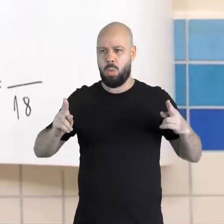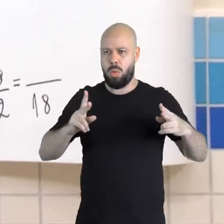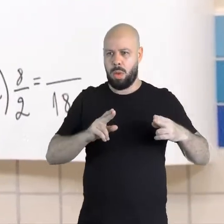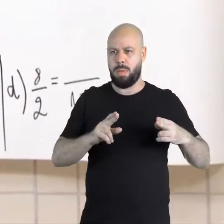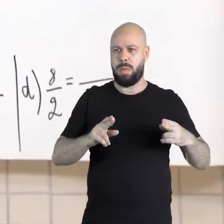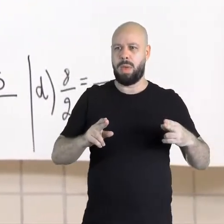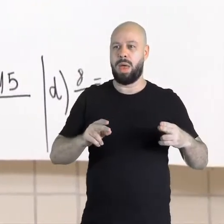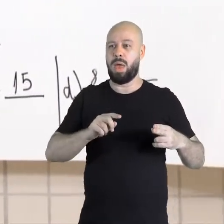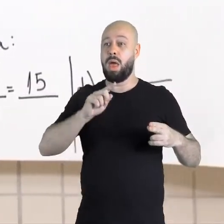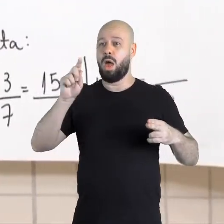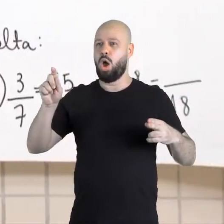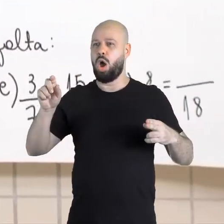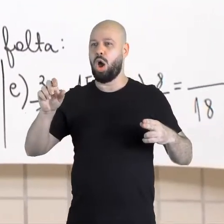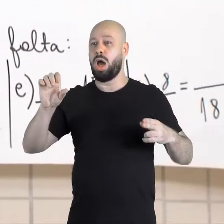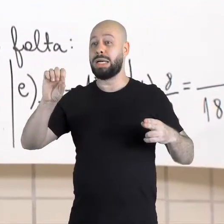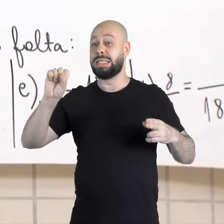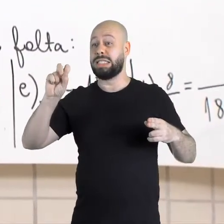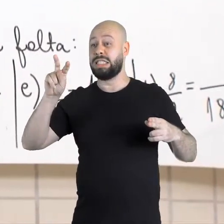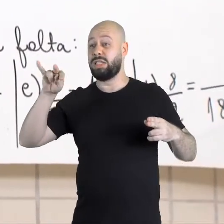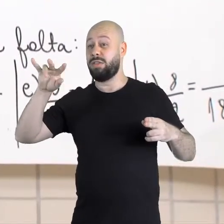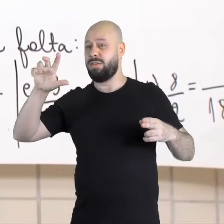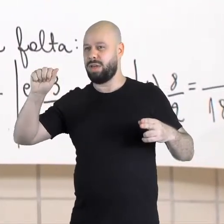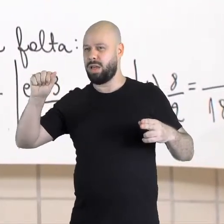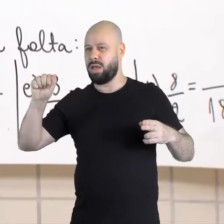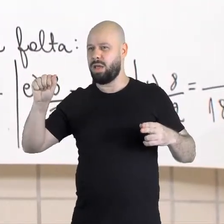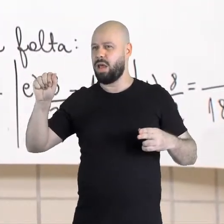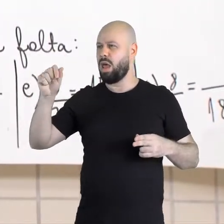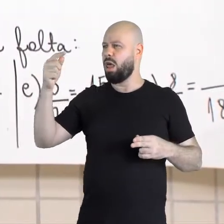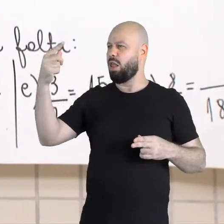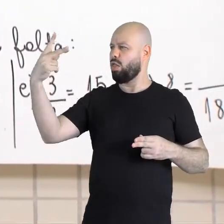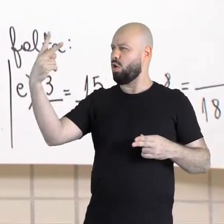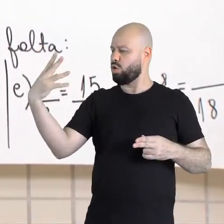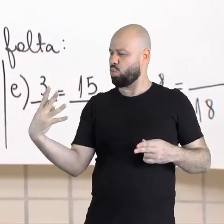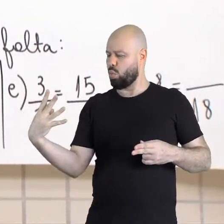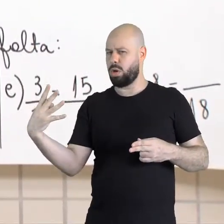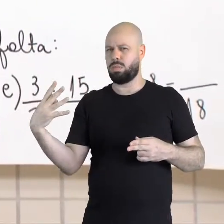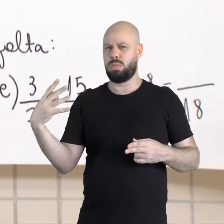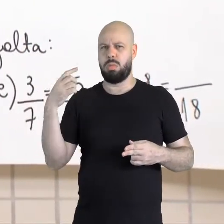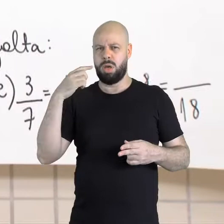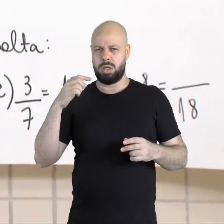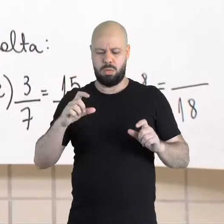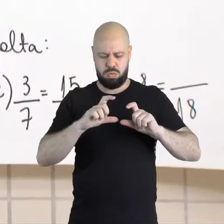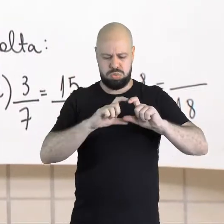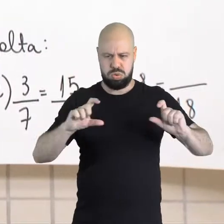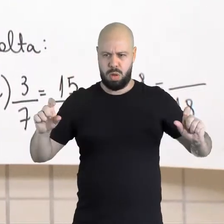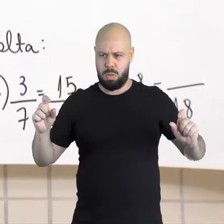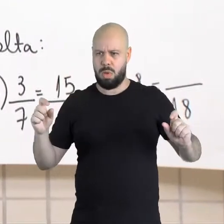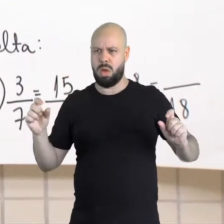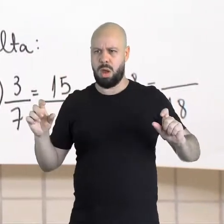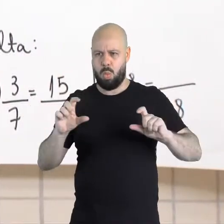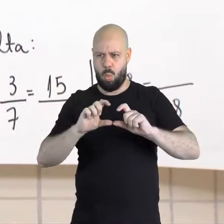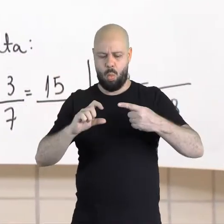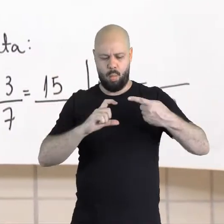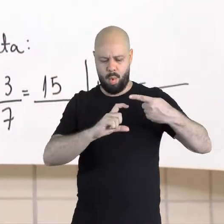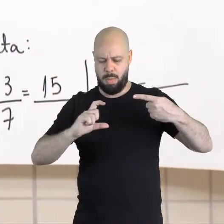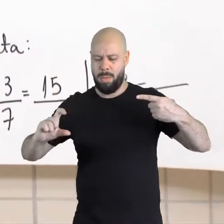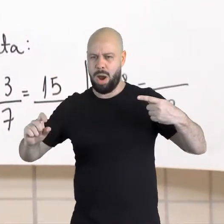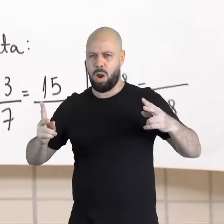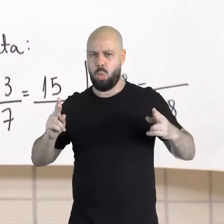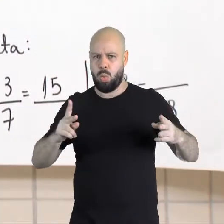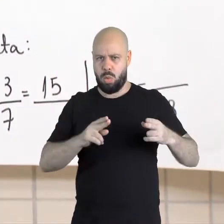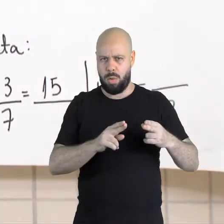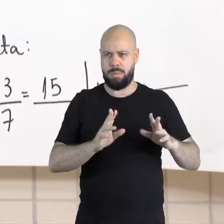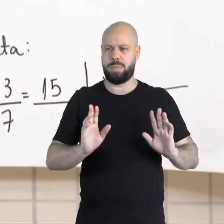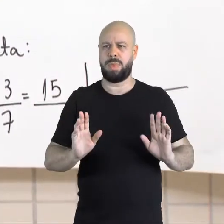aqui. Então, quem é que comprou maior quantidade de carne? Ó, a Silvia, ela comprou de 4 partes,